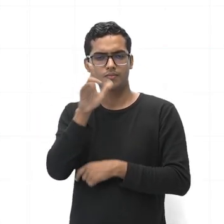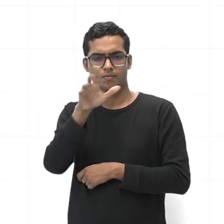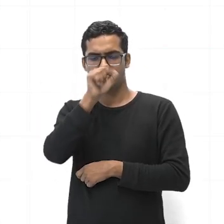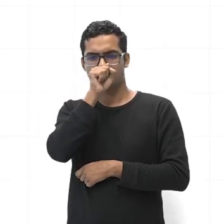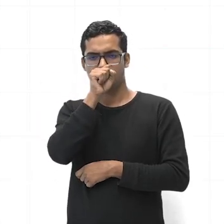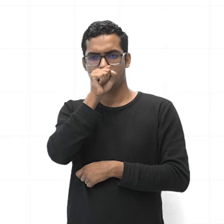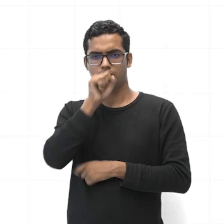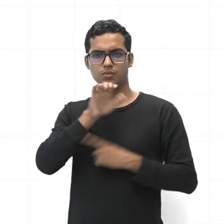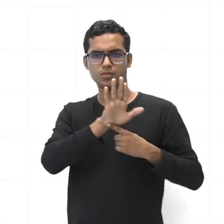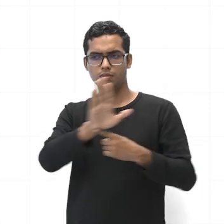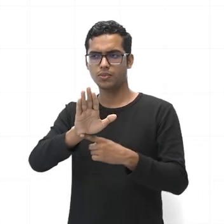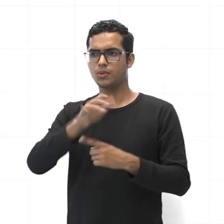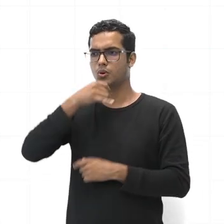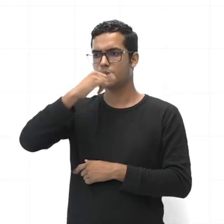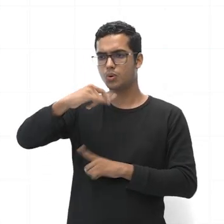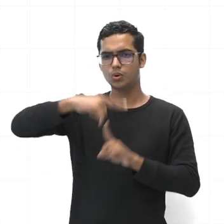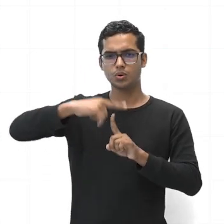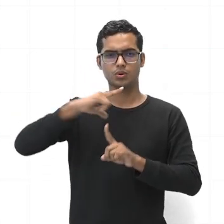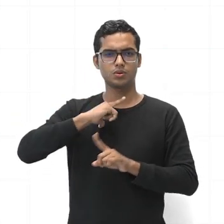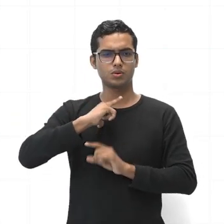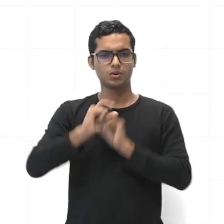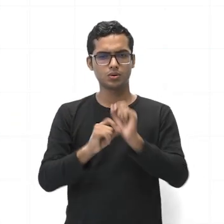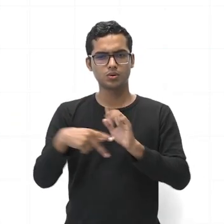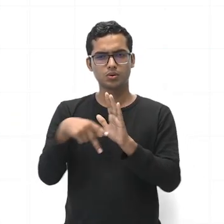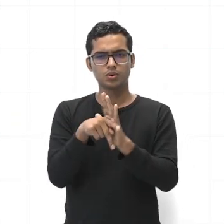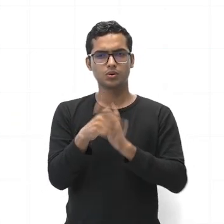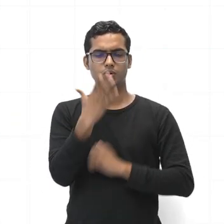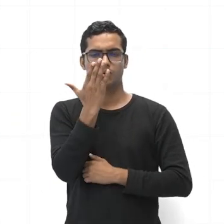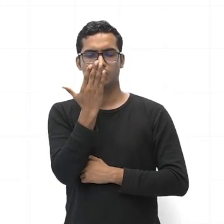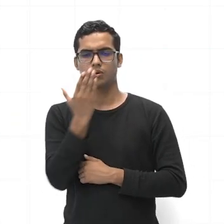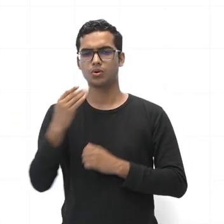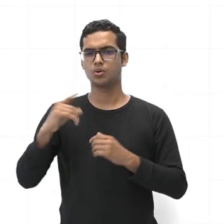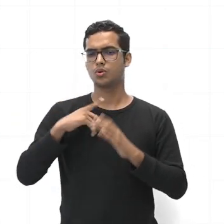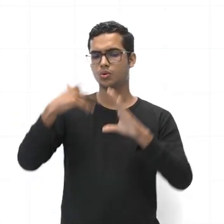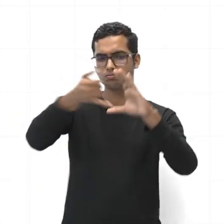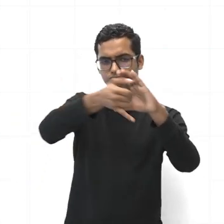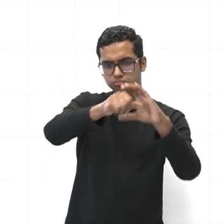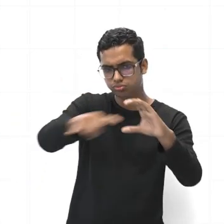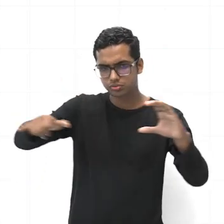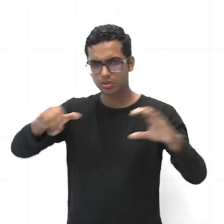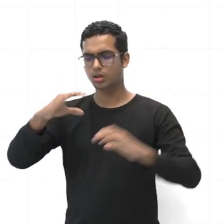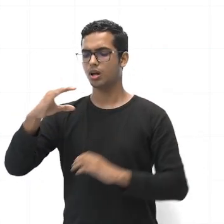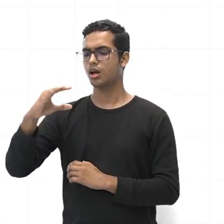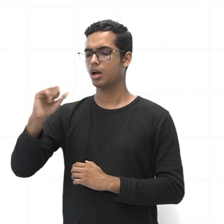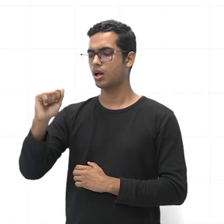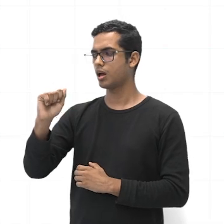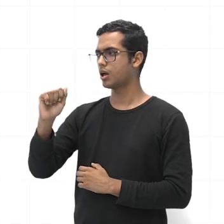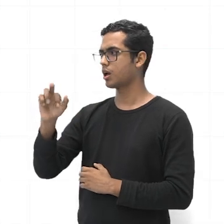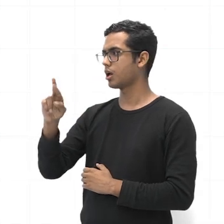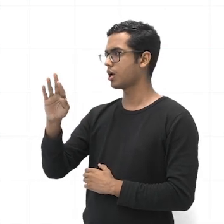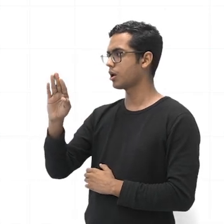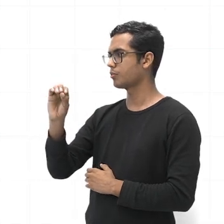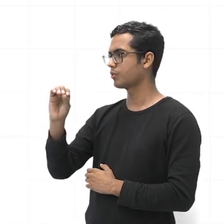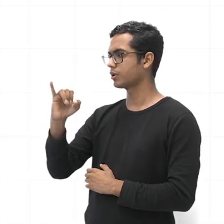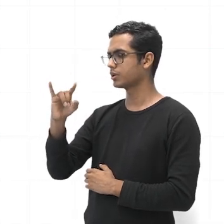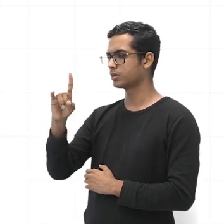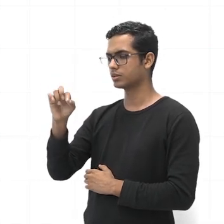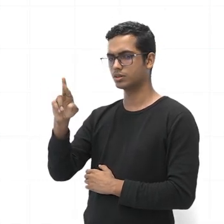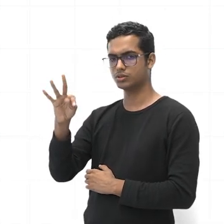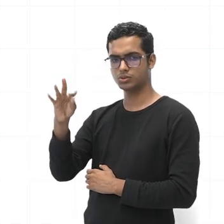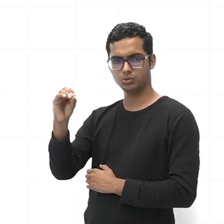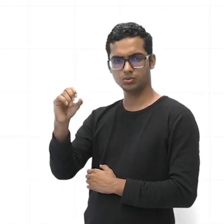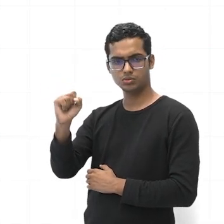de energia? Carboidratos, né, que é uma energia que você vai gostar ali logo de